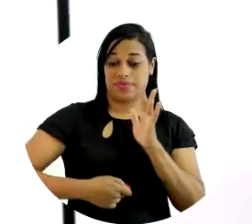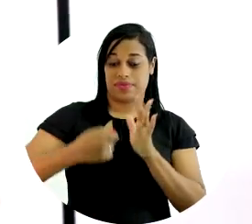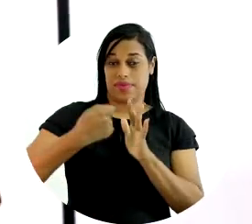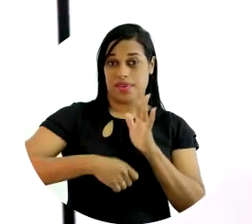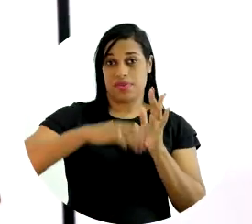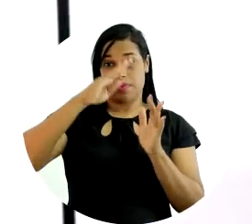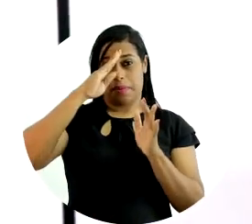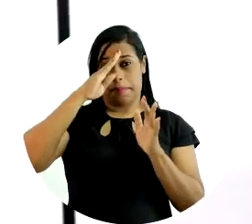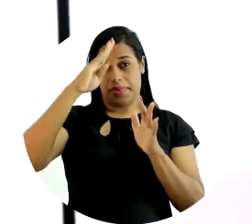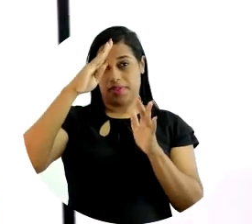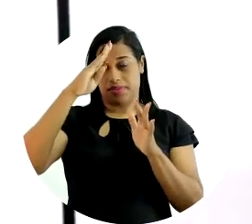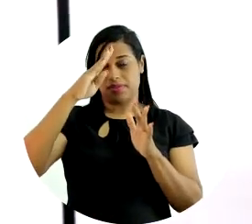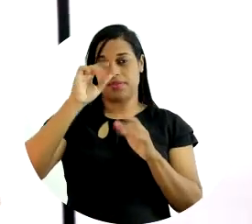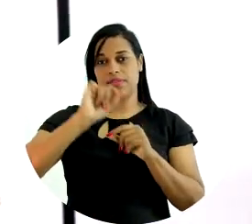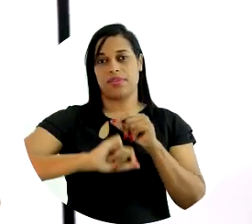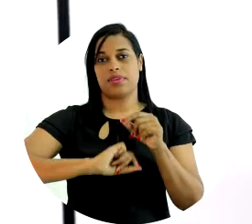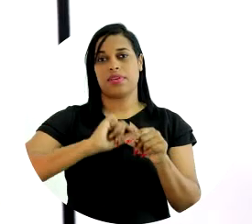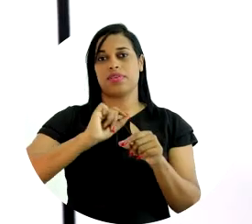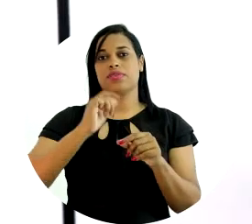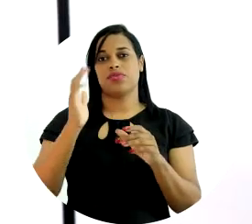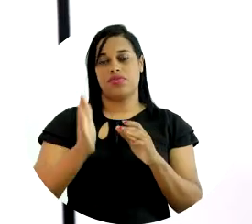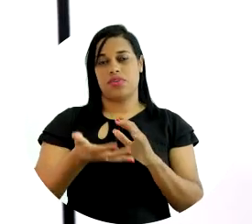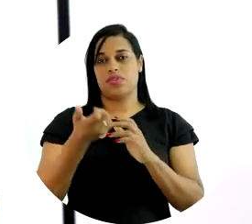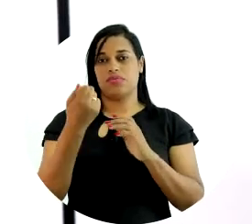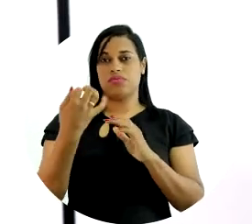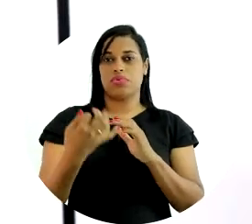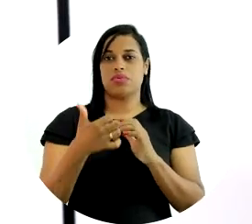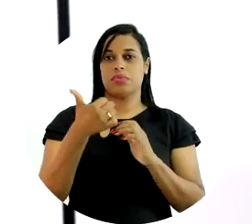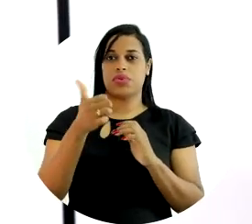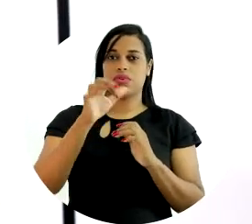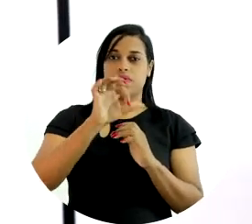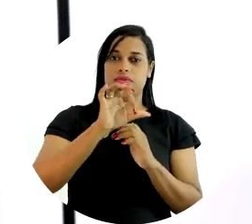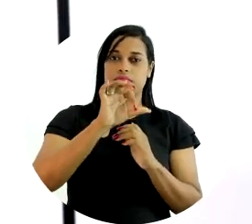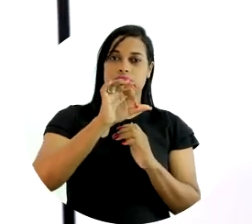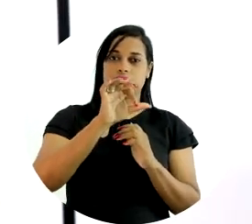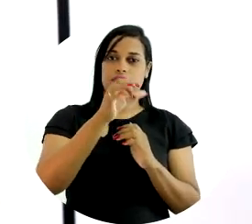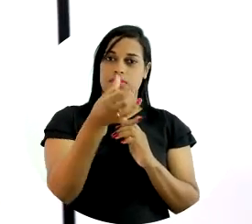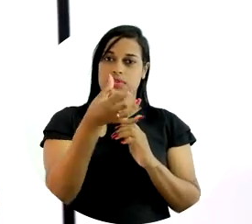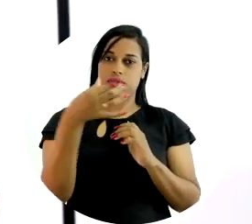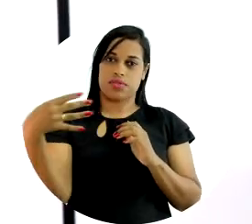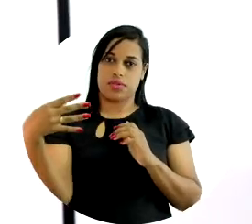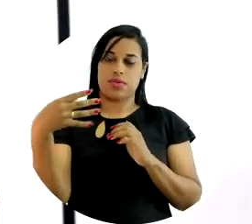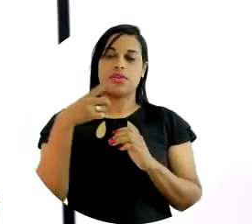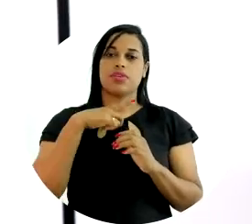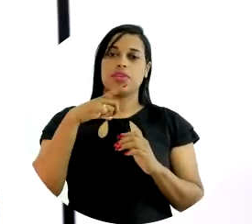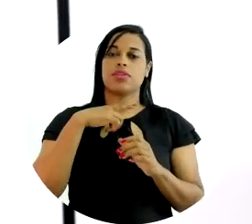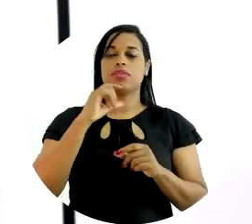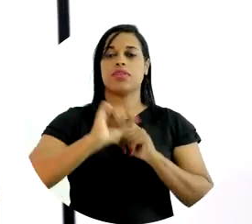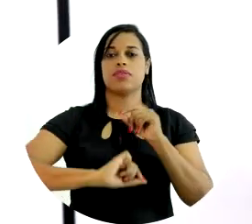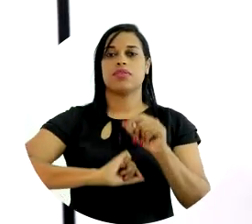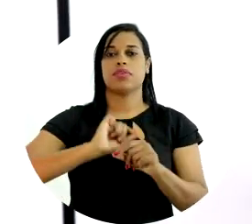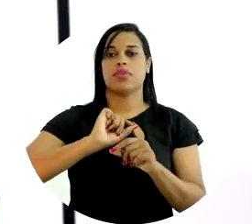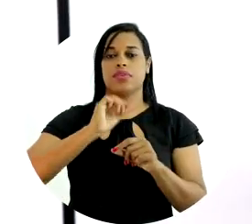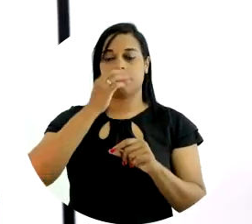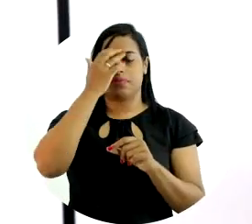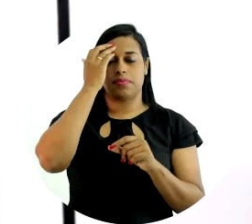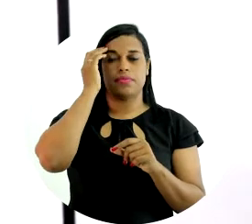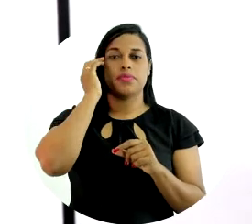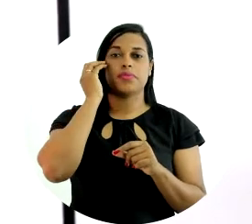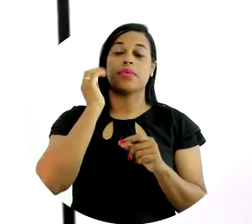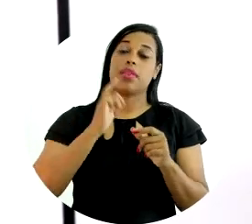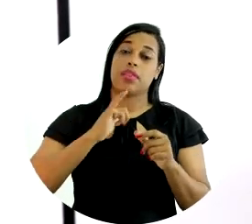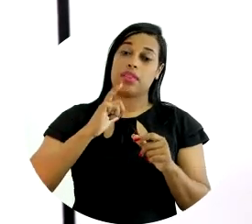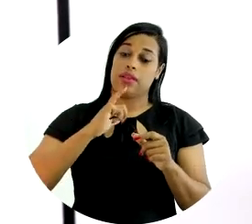ditadura militar a ditadura militar 1964 a sony teve como